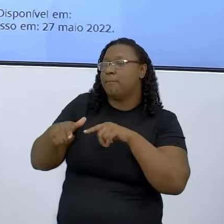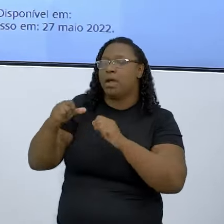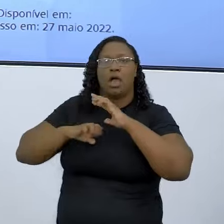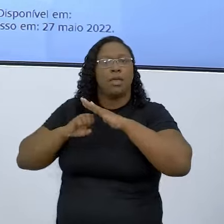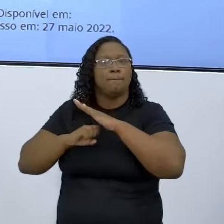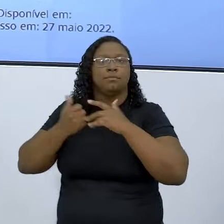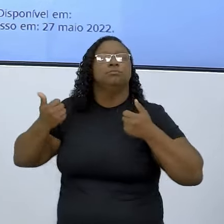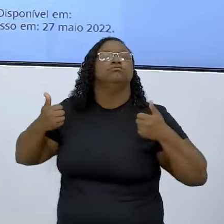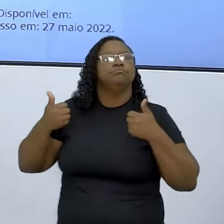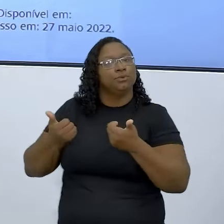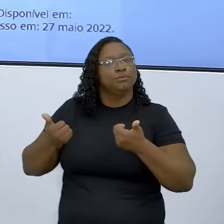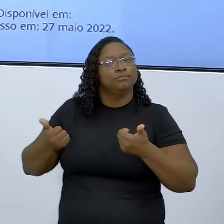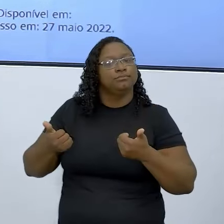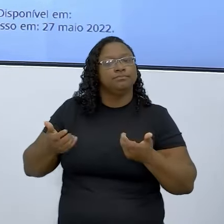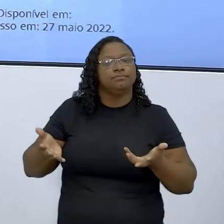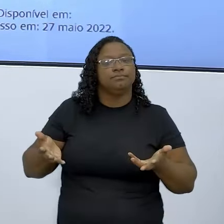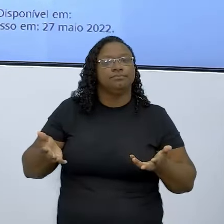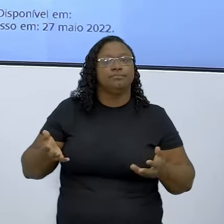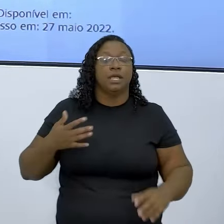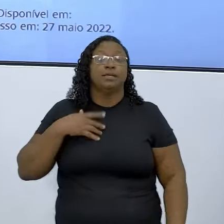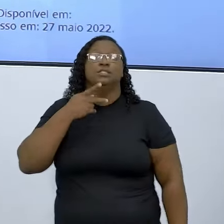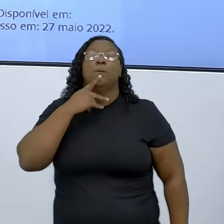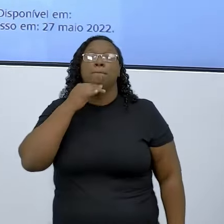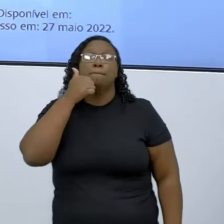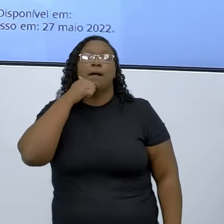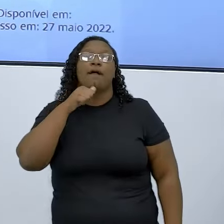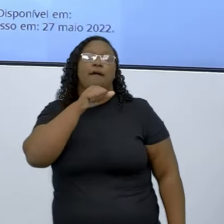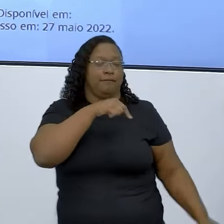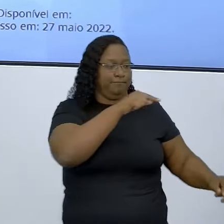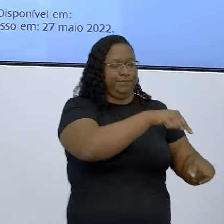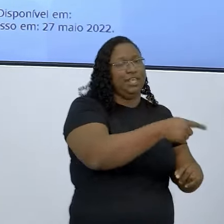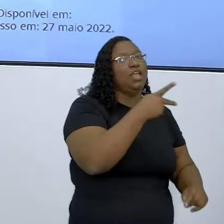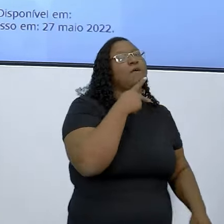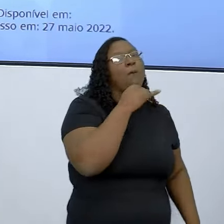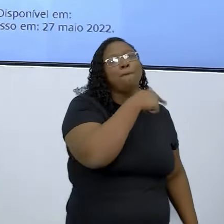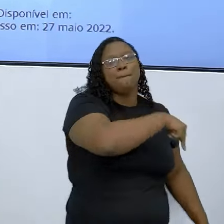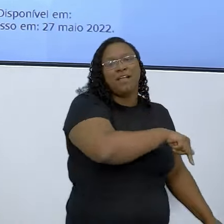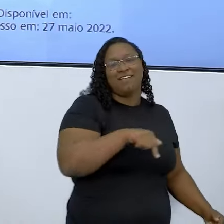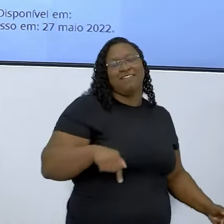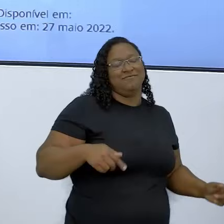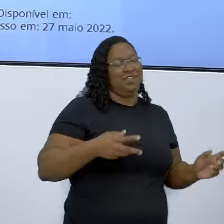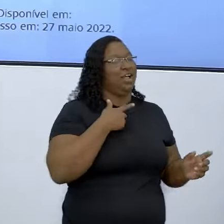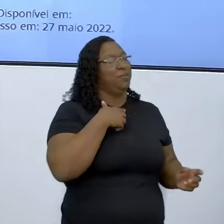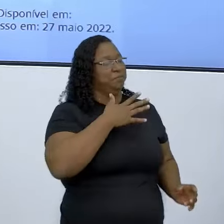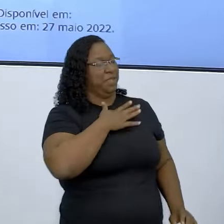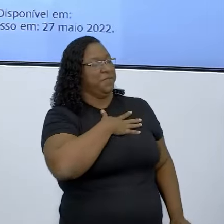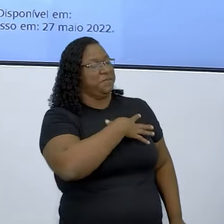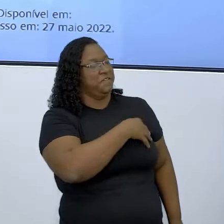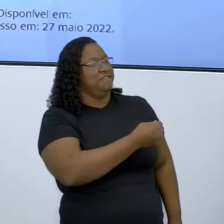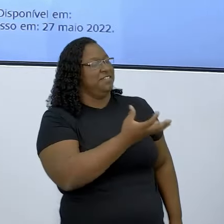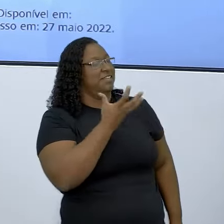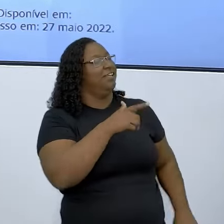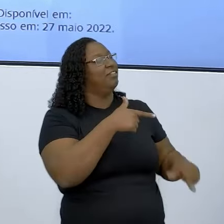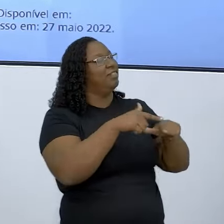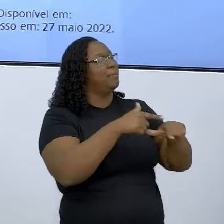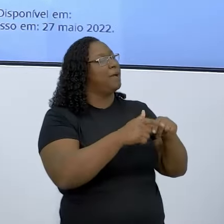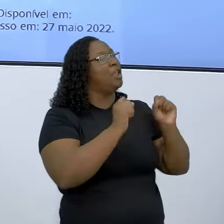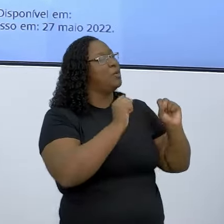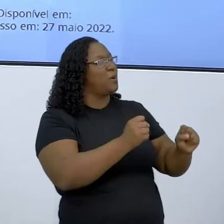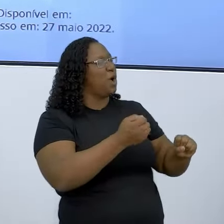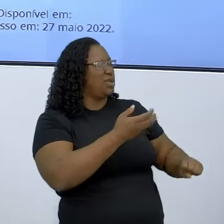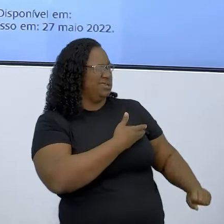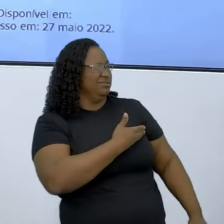assim, olha, minha filha quer um emprego, faz aqui na Amizade pra nós, vai falar... Mano, manda ela aí, entendeu? Agora,